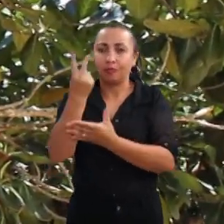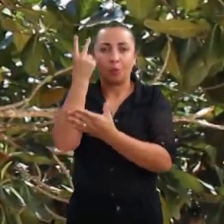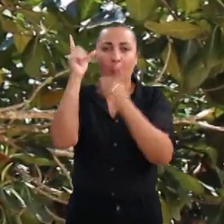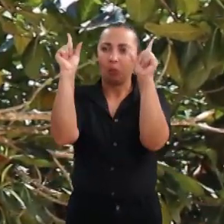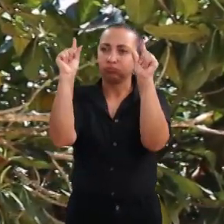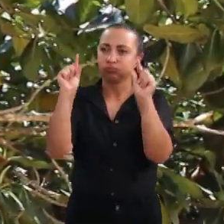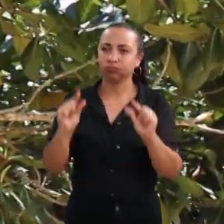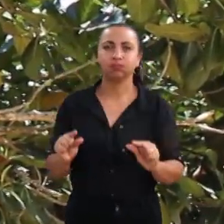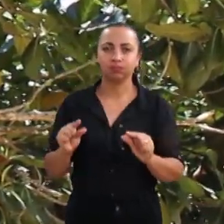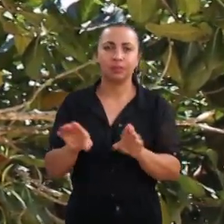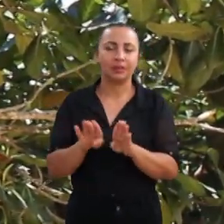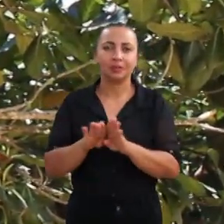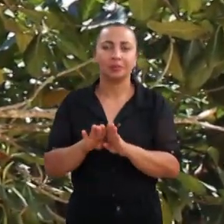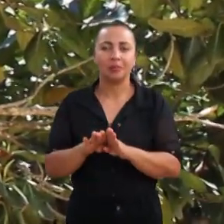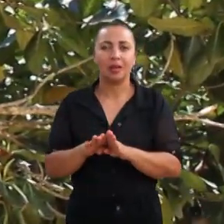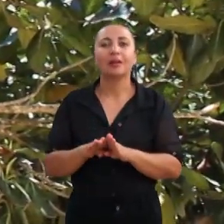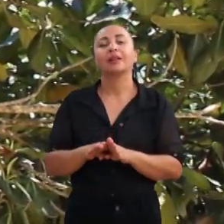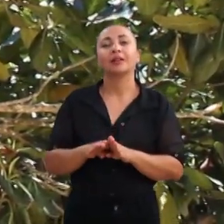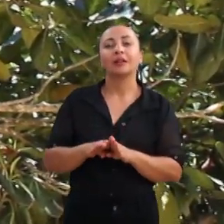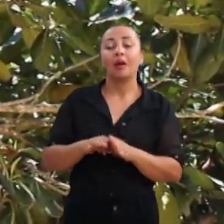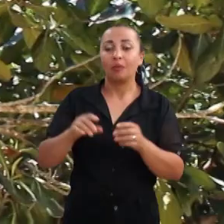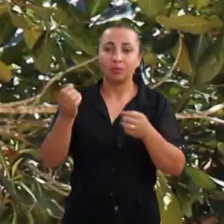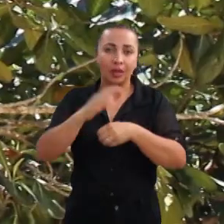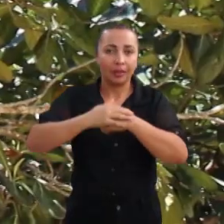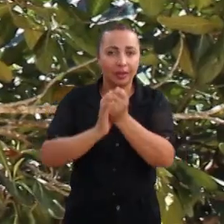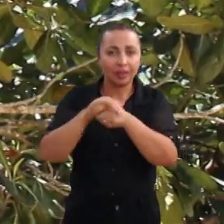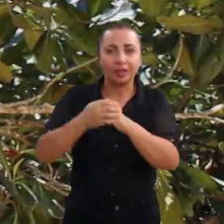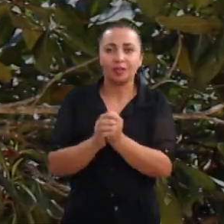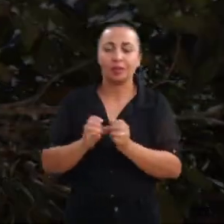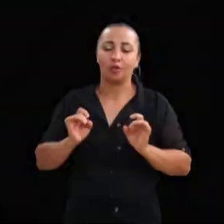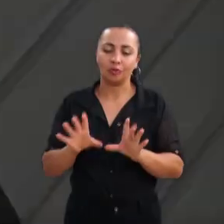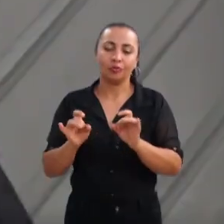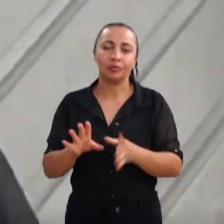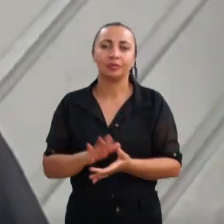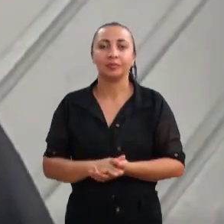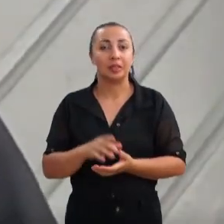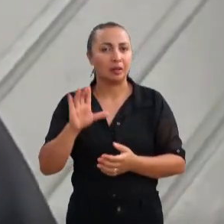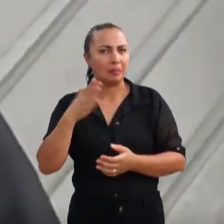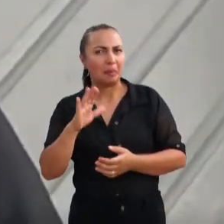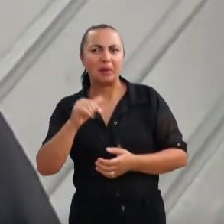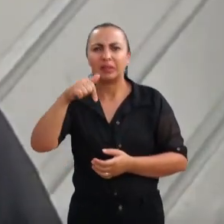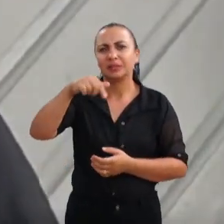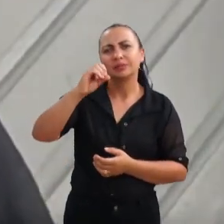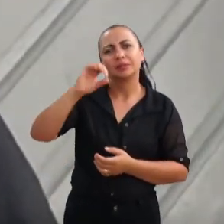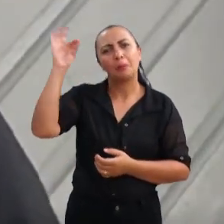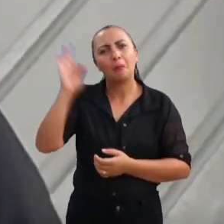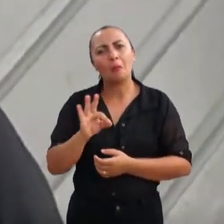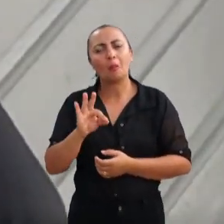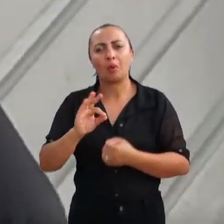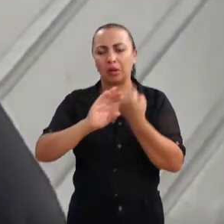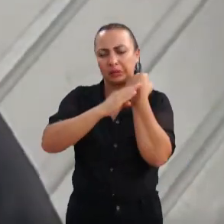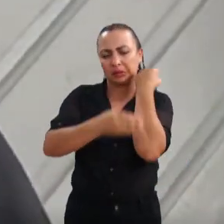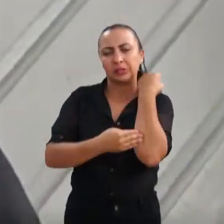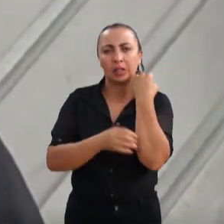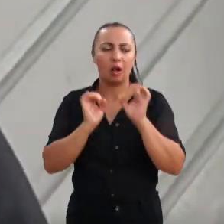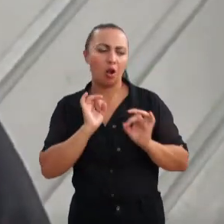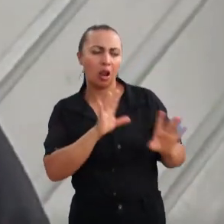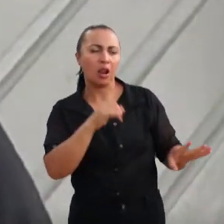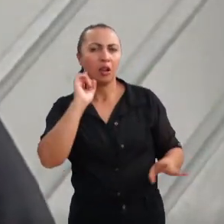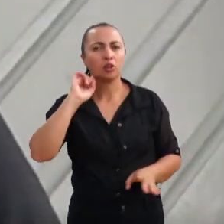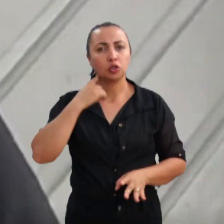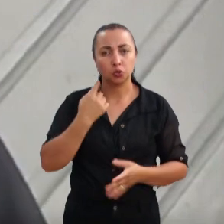baratear e também melhorar a eficiência de um detergente comercial. Cerca de 70% da produção de jaca